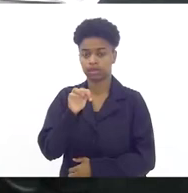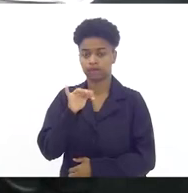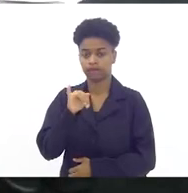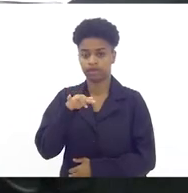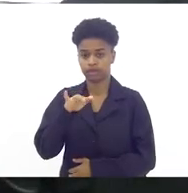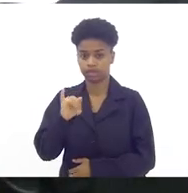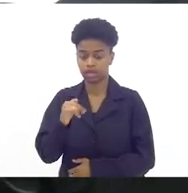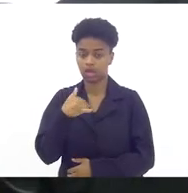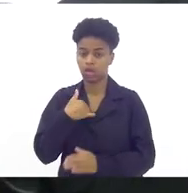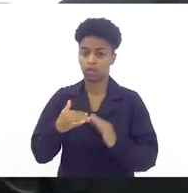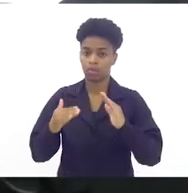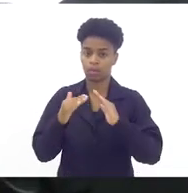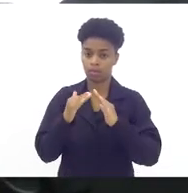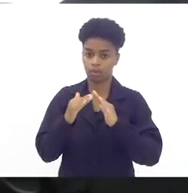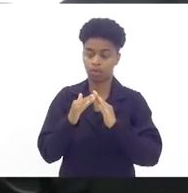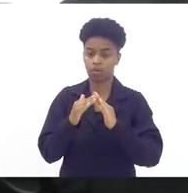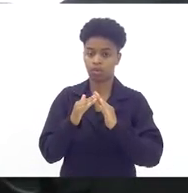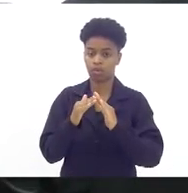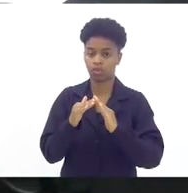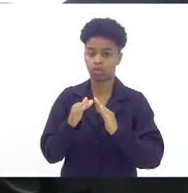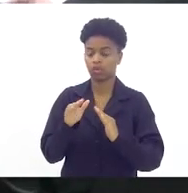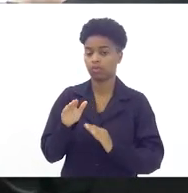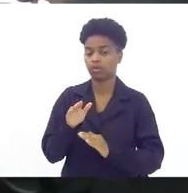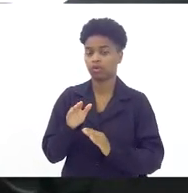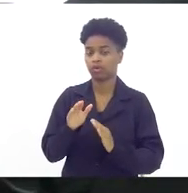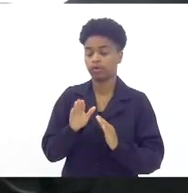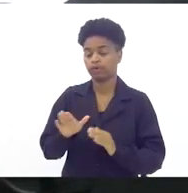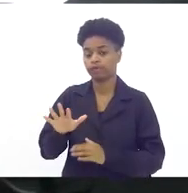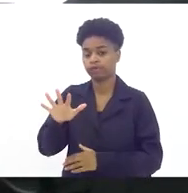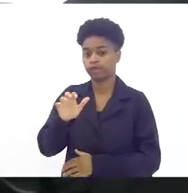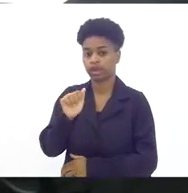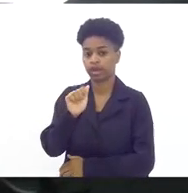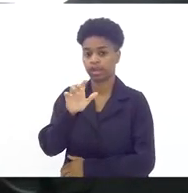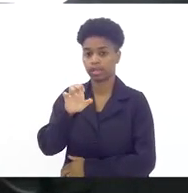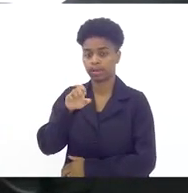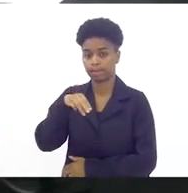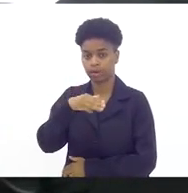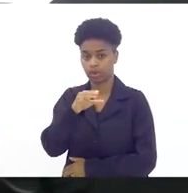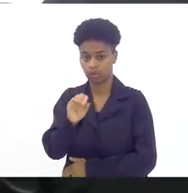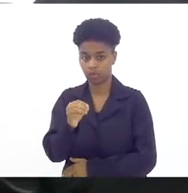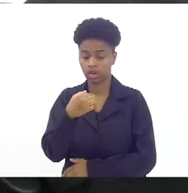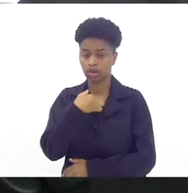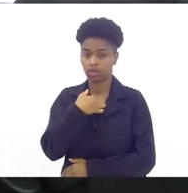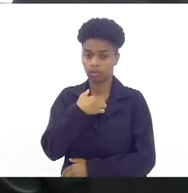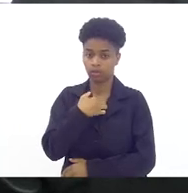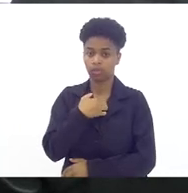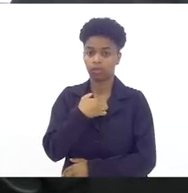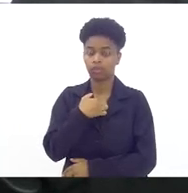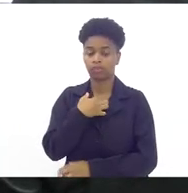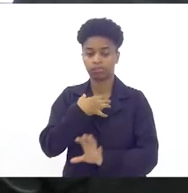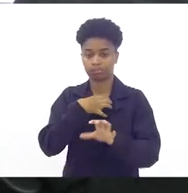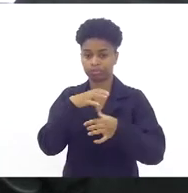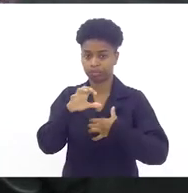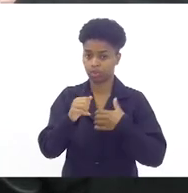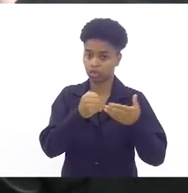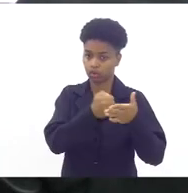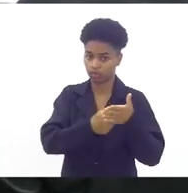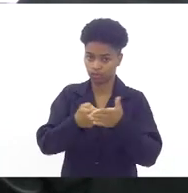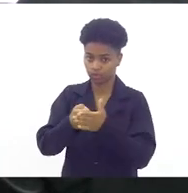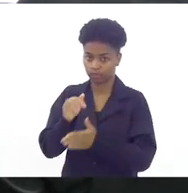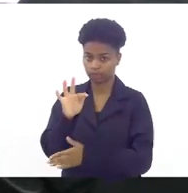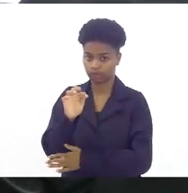sou do Complexo do Alemão do fórum popular do Complexo do Alemão vim aqui para me solidarizar com toda a luta da Faetec